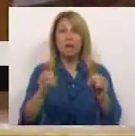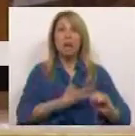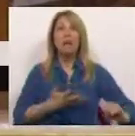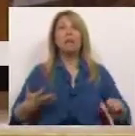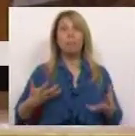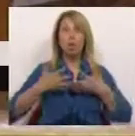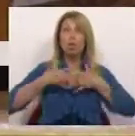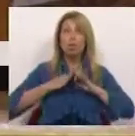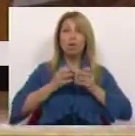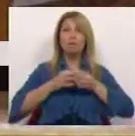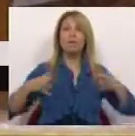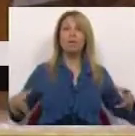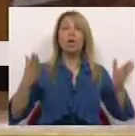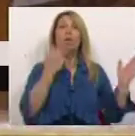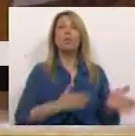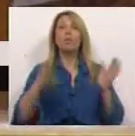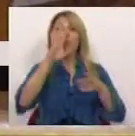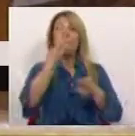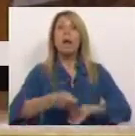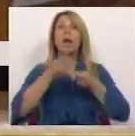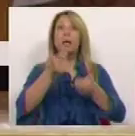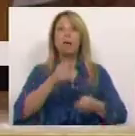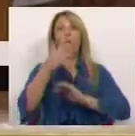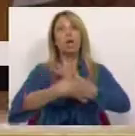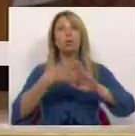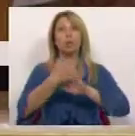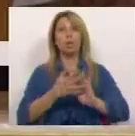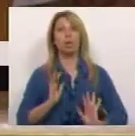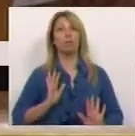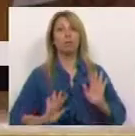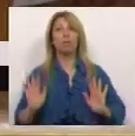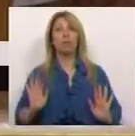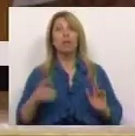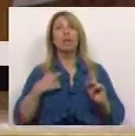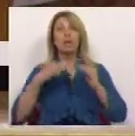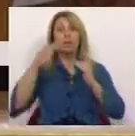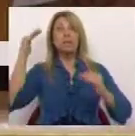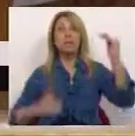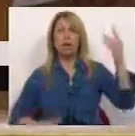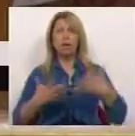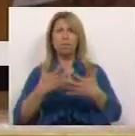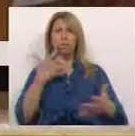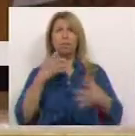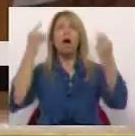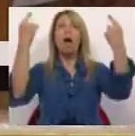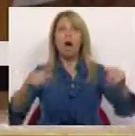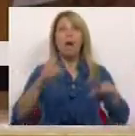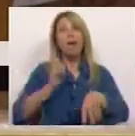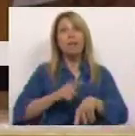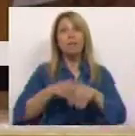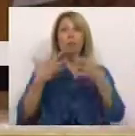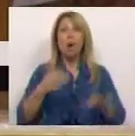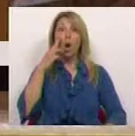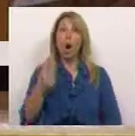duplicar, com as produções agrícolas e industriais a recuarem e com as desigualdades a acentuarem-se, é tempo de olhar para trás e aprender com os